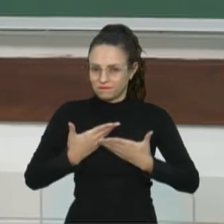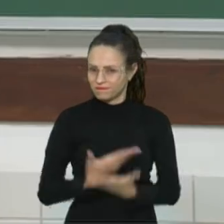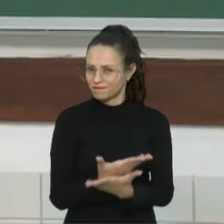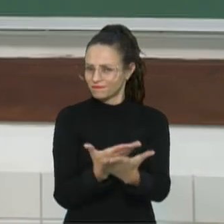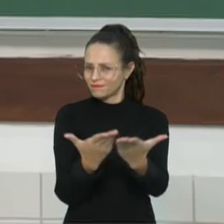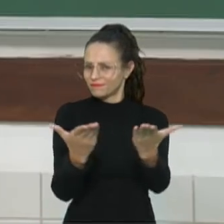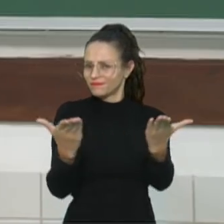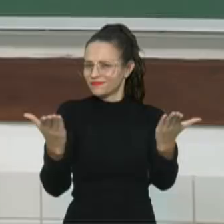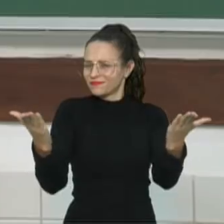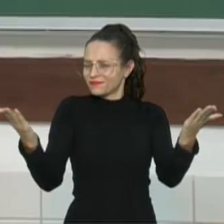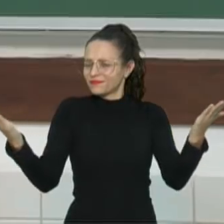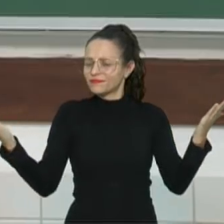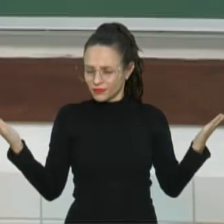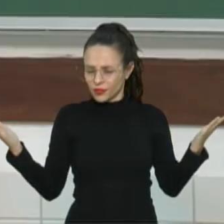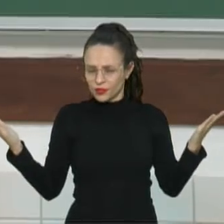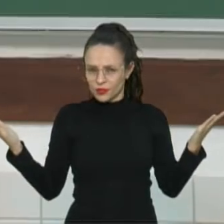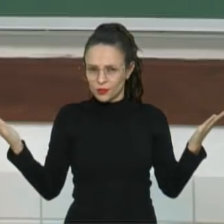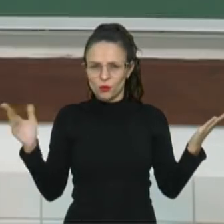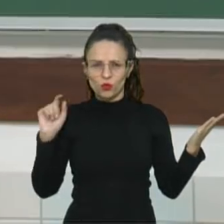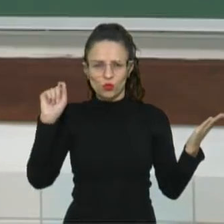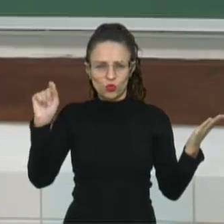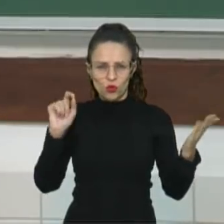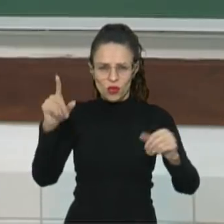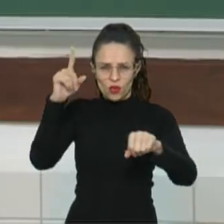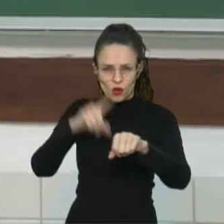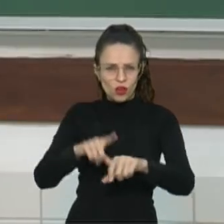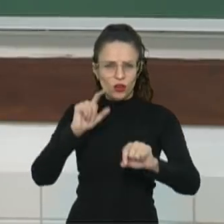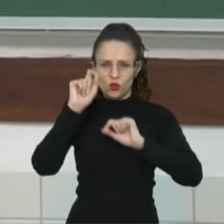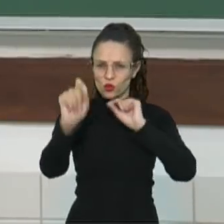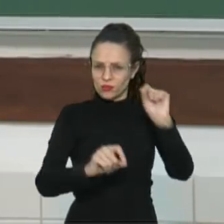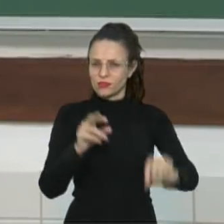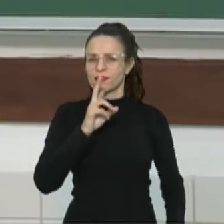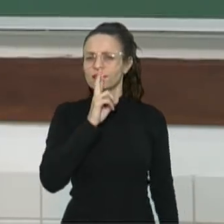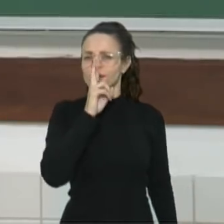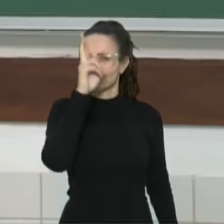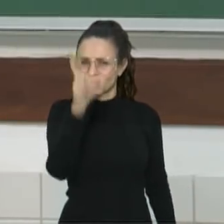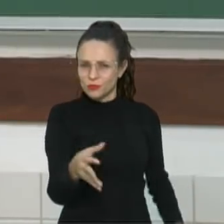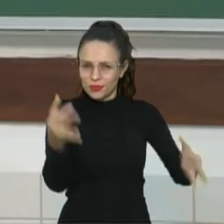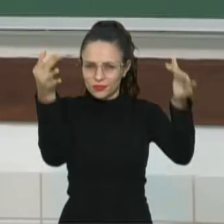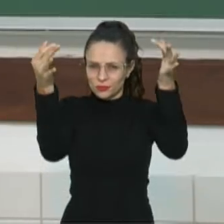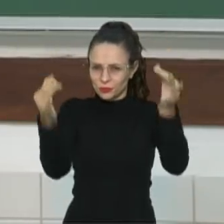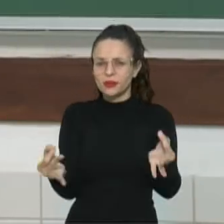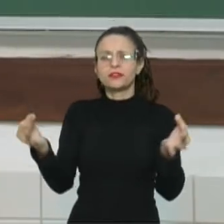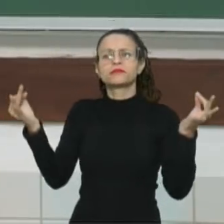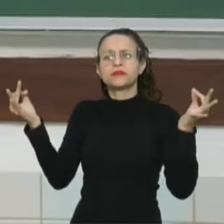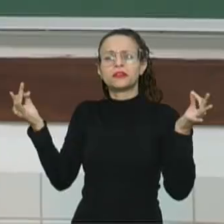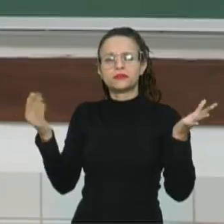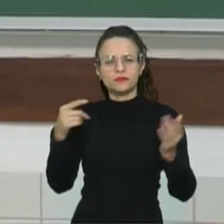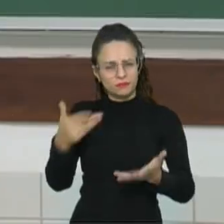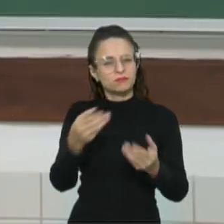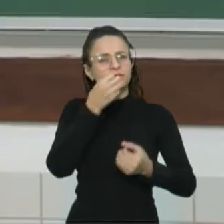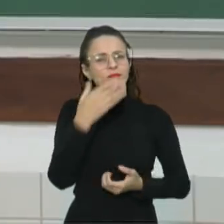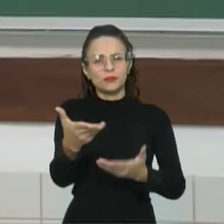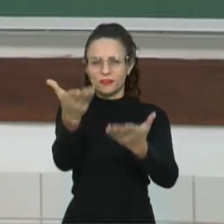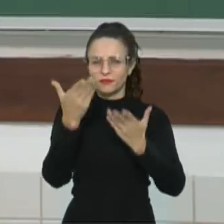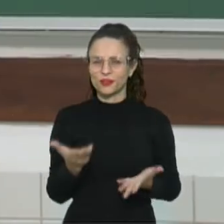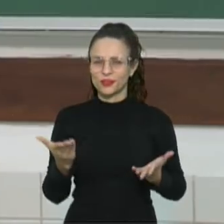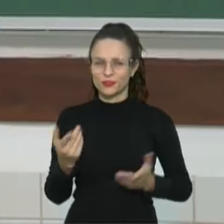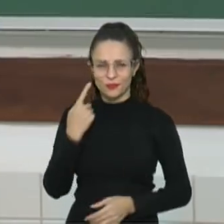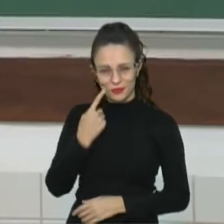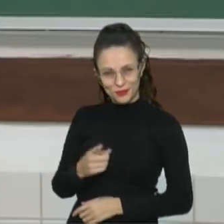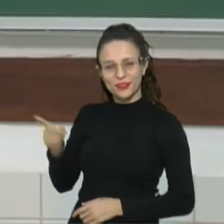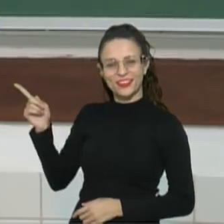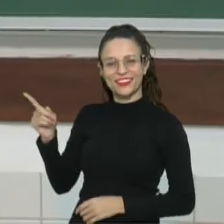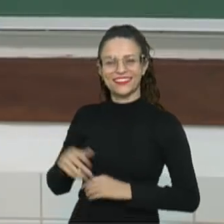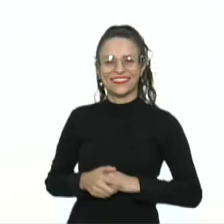Respeitável público, é hora da nossa resposta correta. Sejam bem-vindos. Vamos